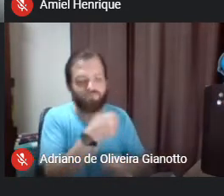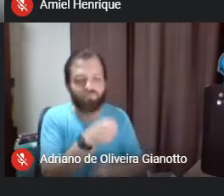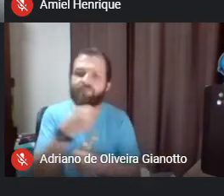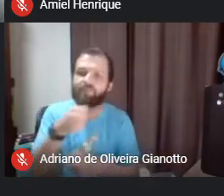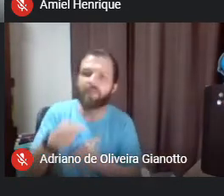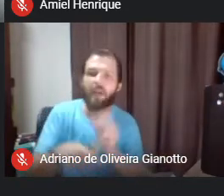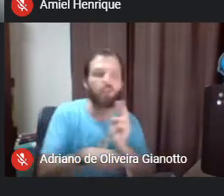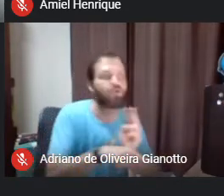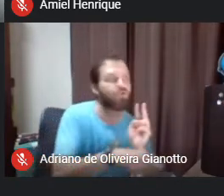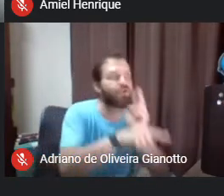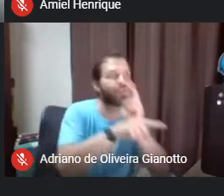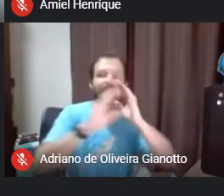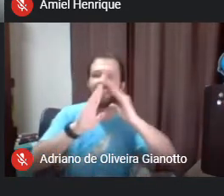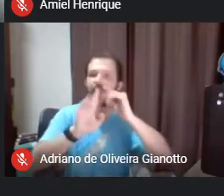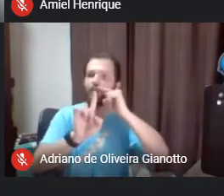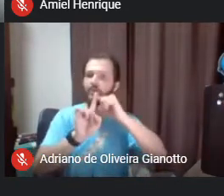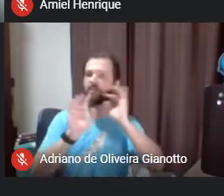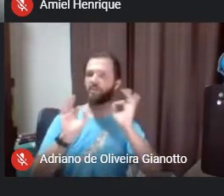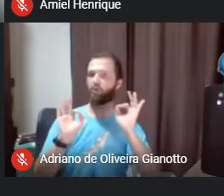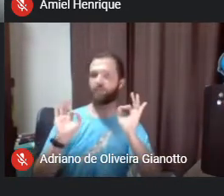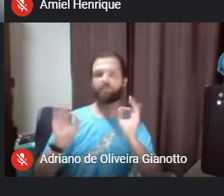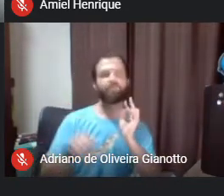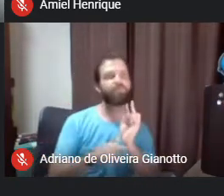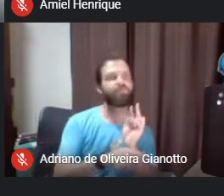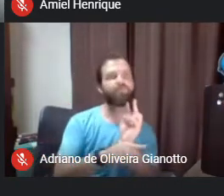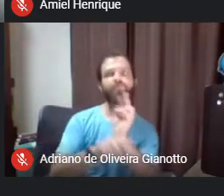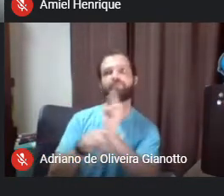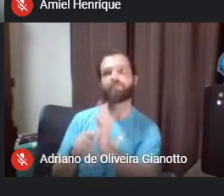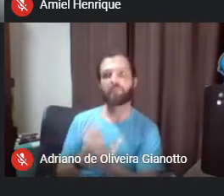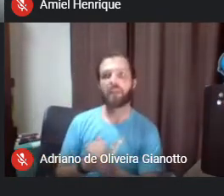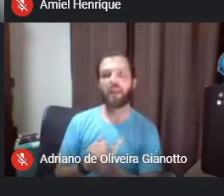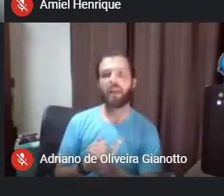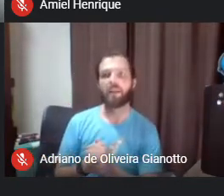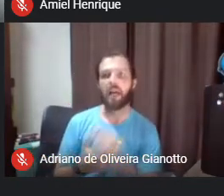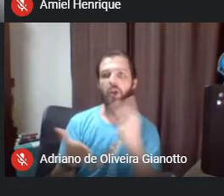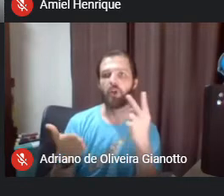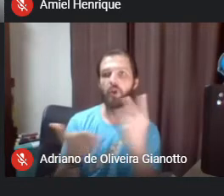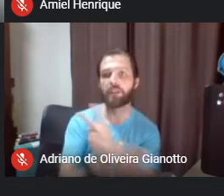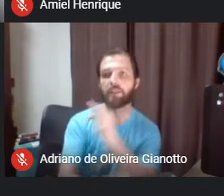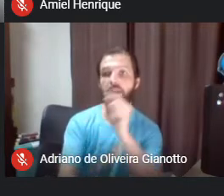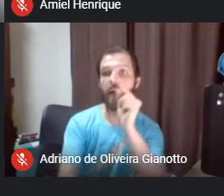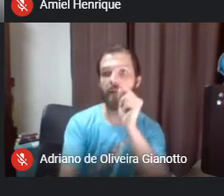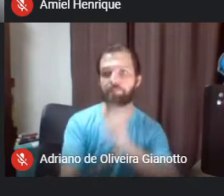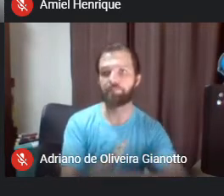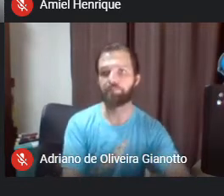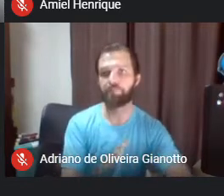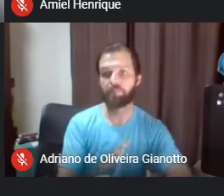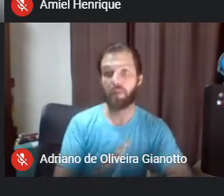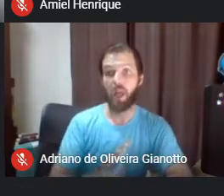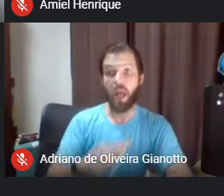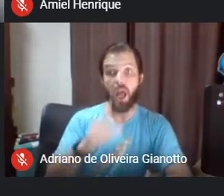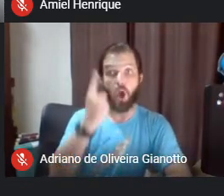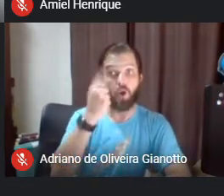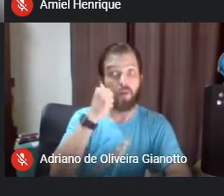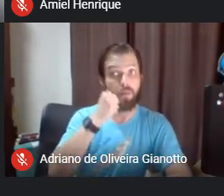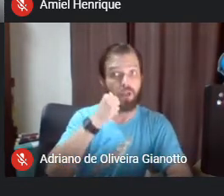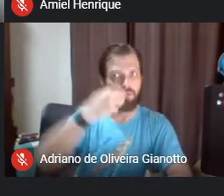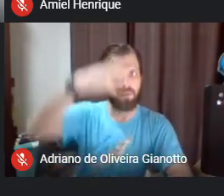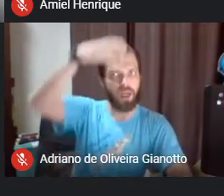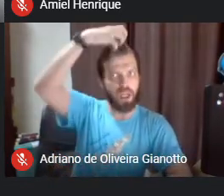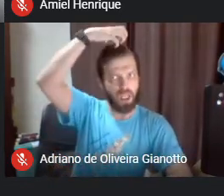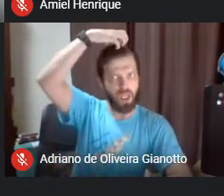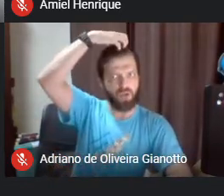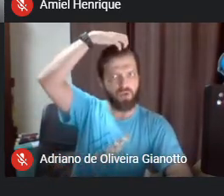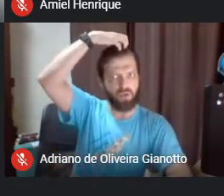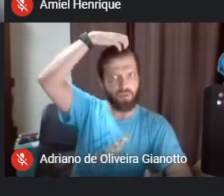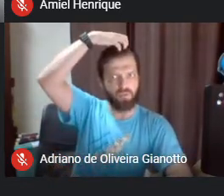a limpeza, fazia faxina ali. E cuidava da igreja. Achava a igreja muito bonita, muito arrumada. E um belo